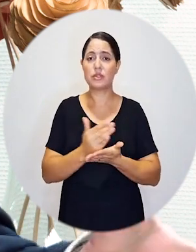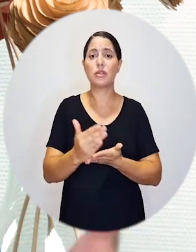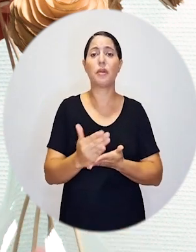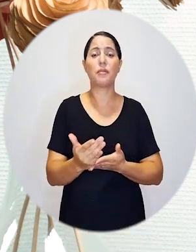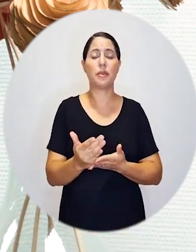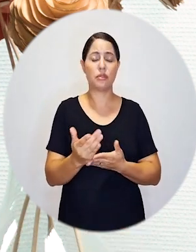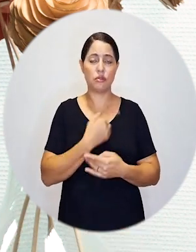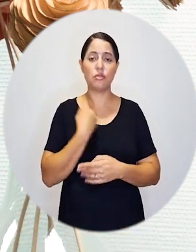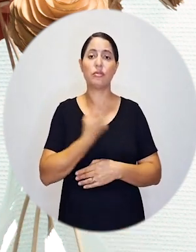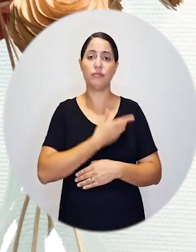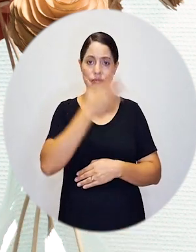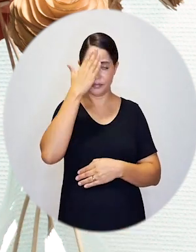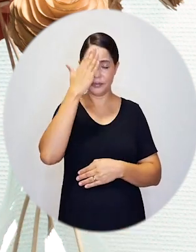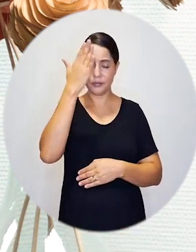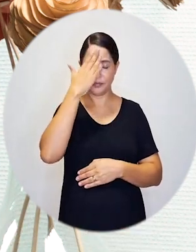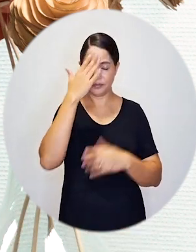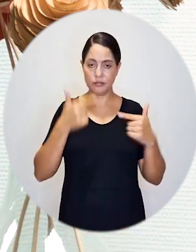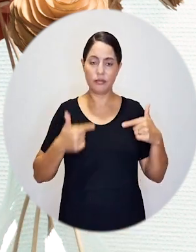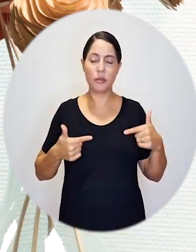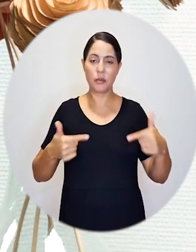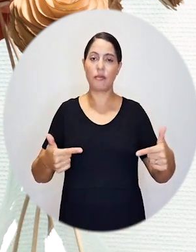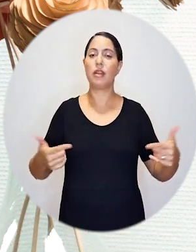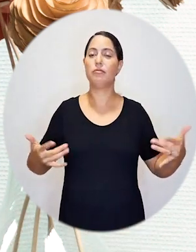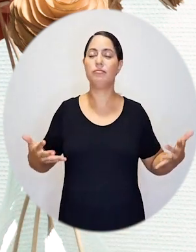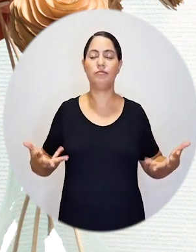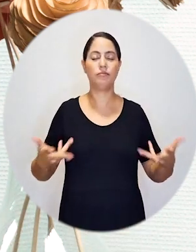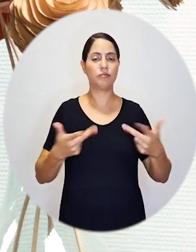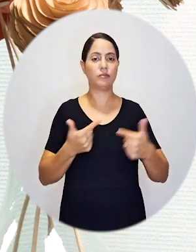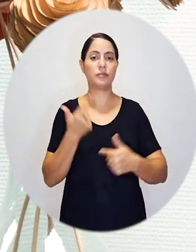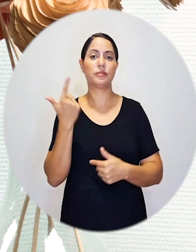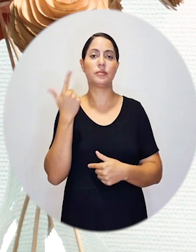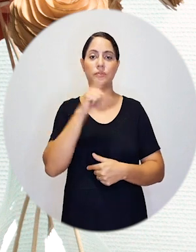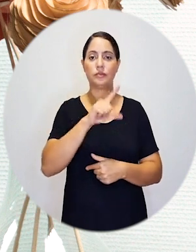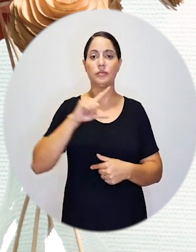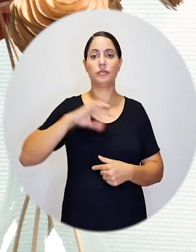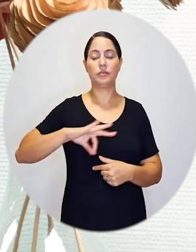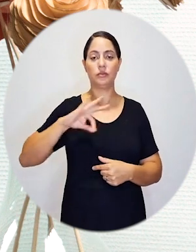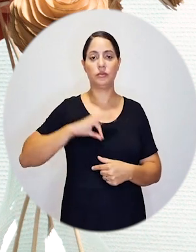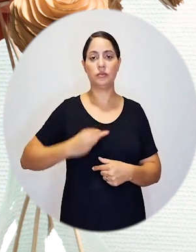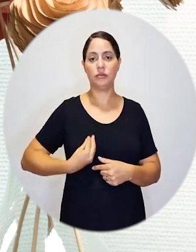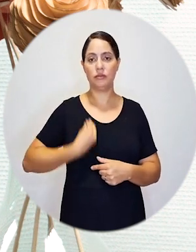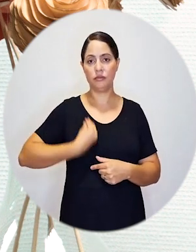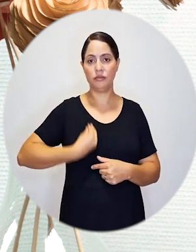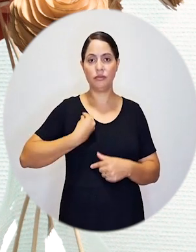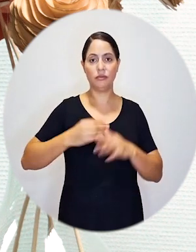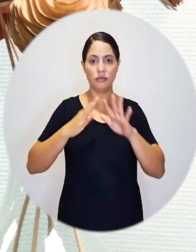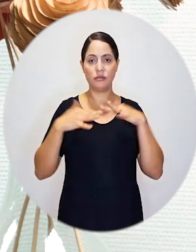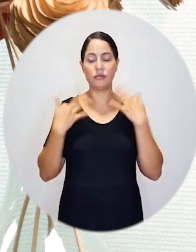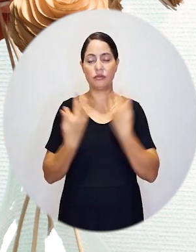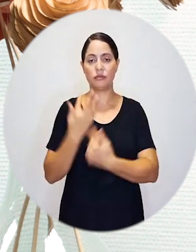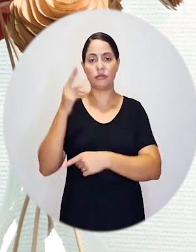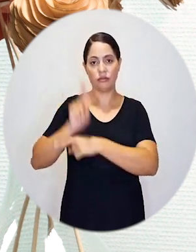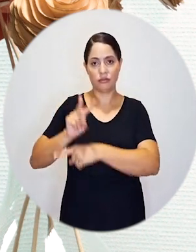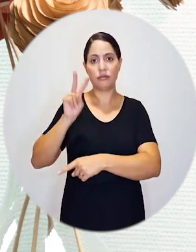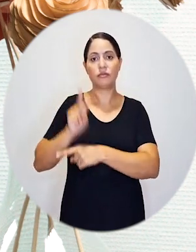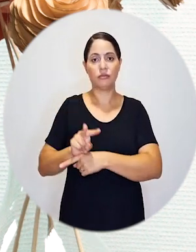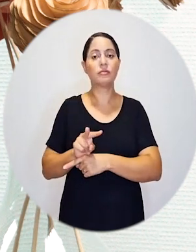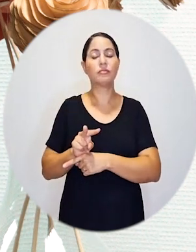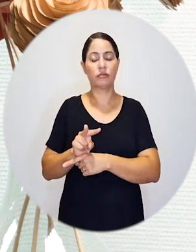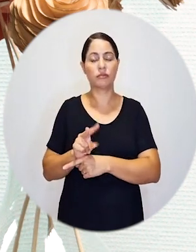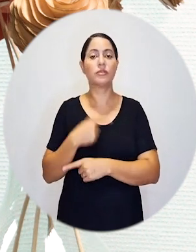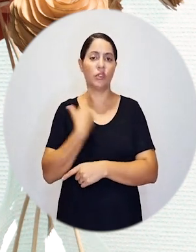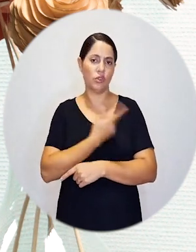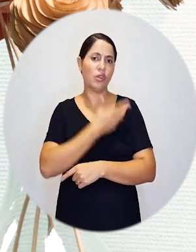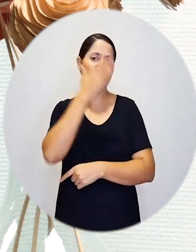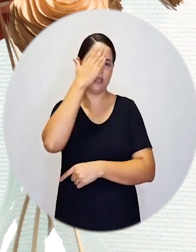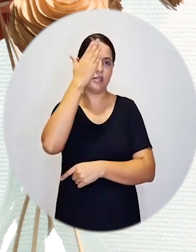possa continuar atuando como autônomo e, com isso, garantindo o seu sustento, o sustento da sua família, que essa é